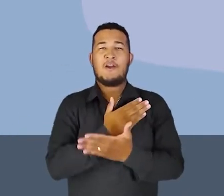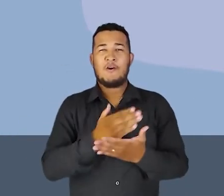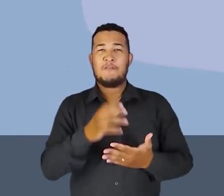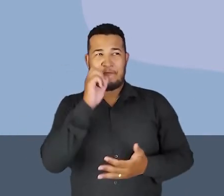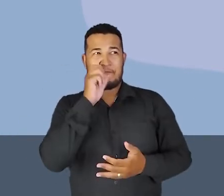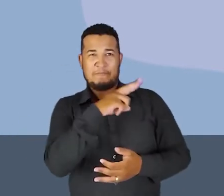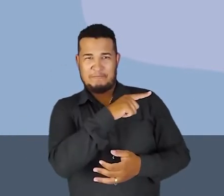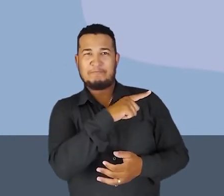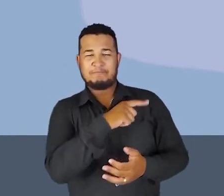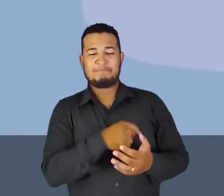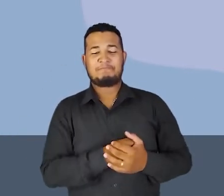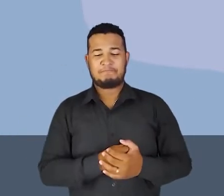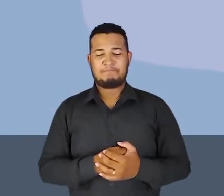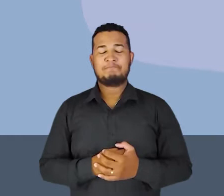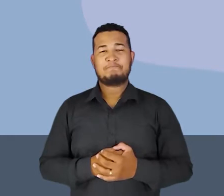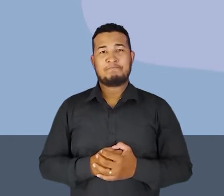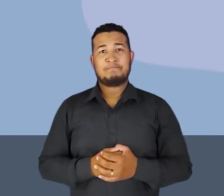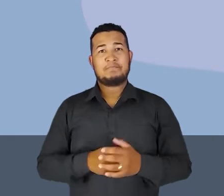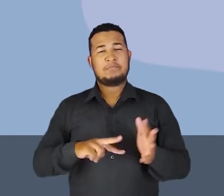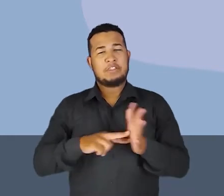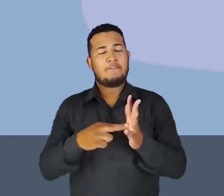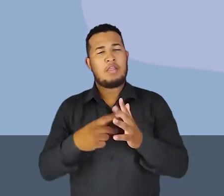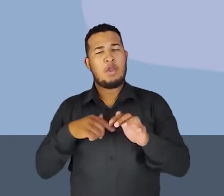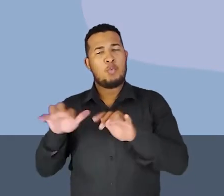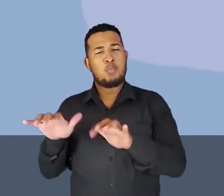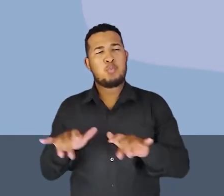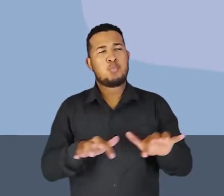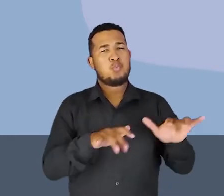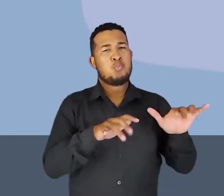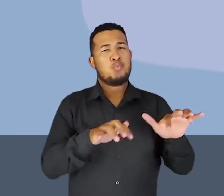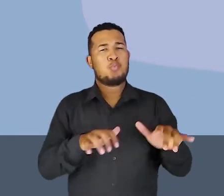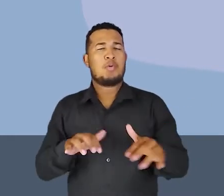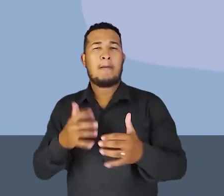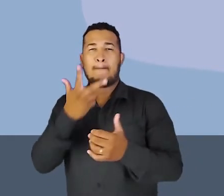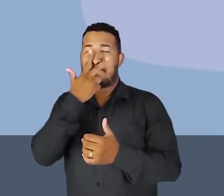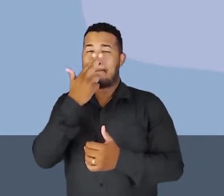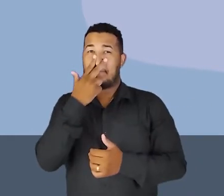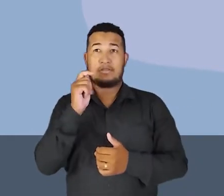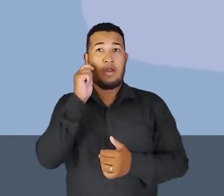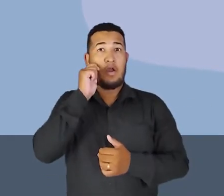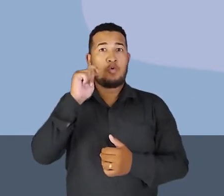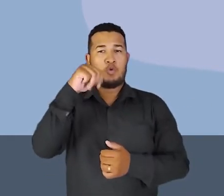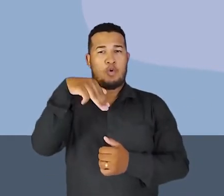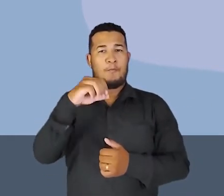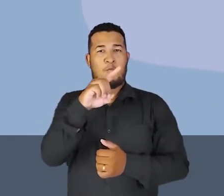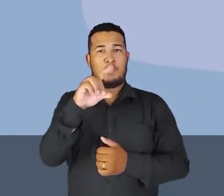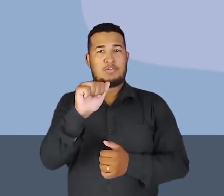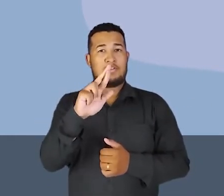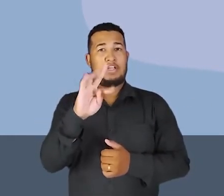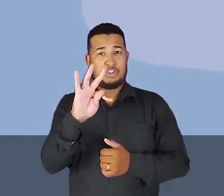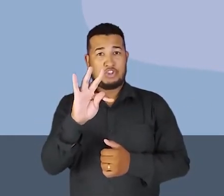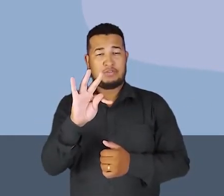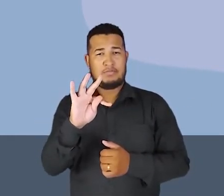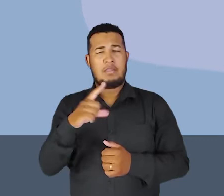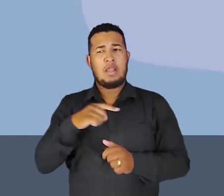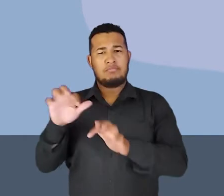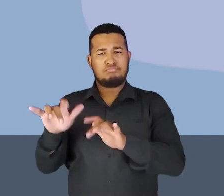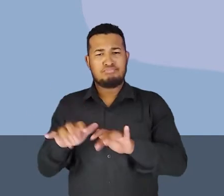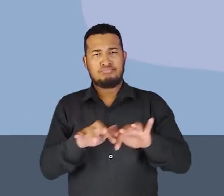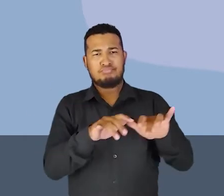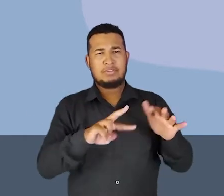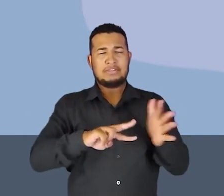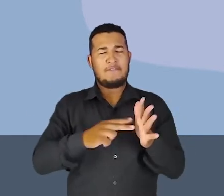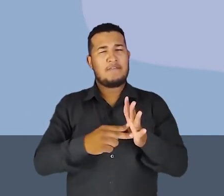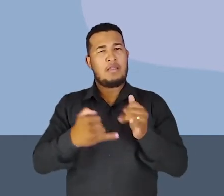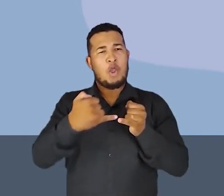estamos ouvindo aqui, né, com um trechinho de Mozart. Para vocês, está vendo? Como o piano, são uma série de cordas acionadas